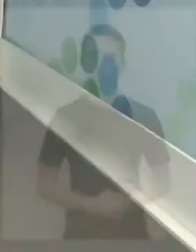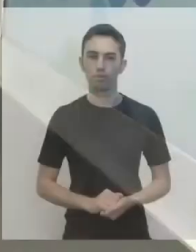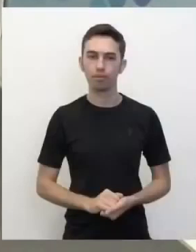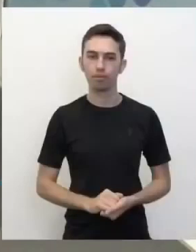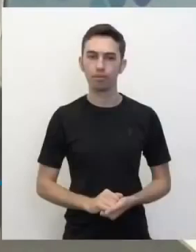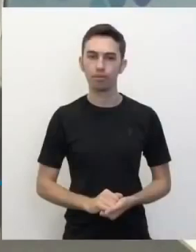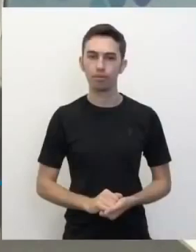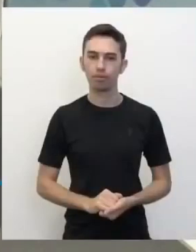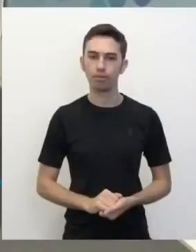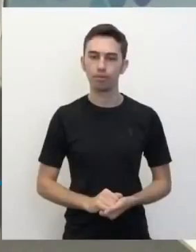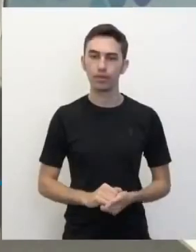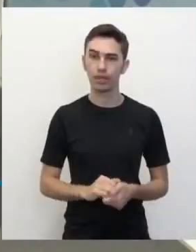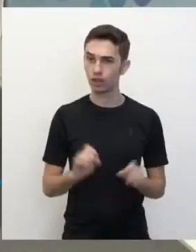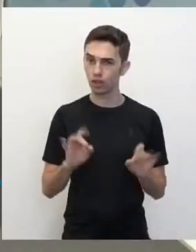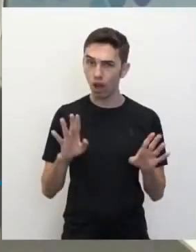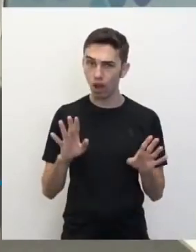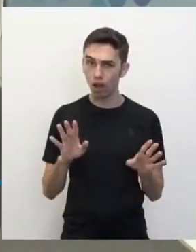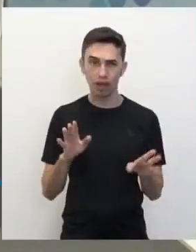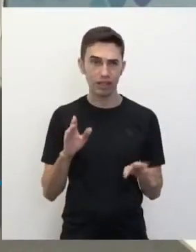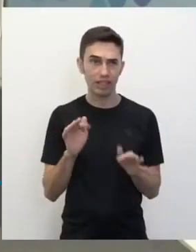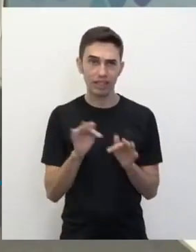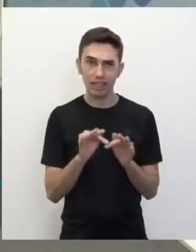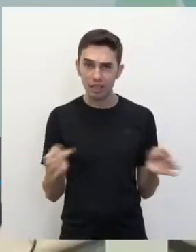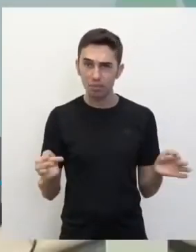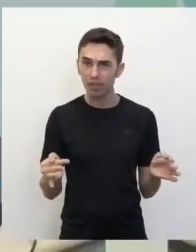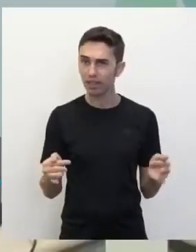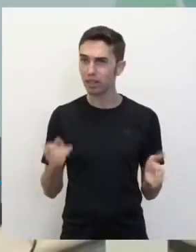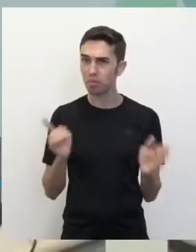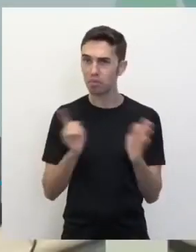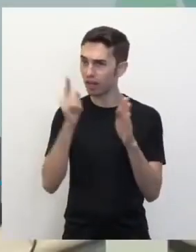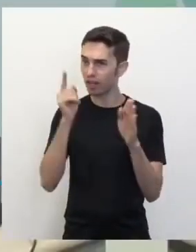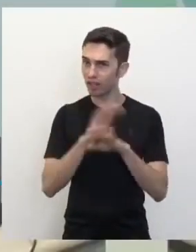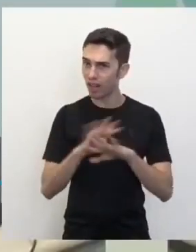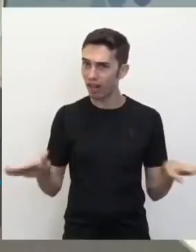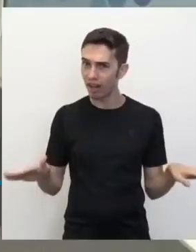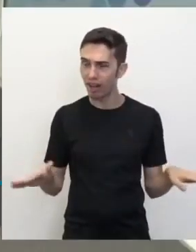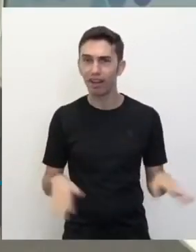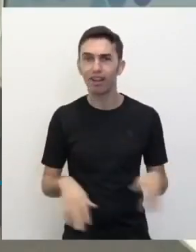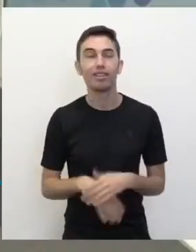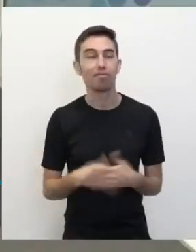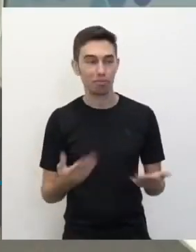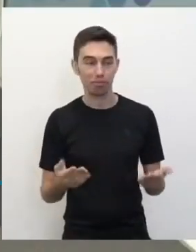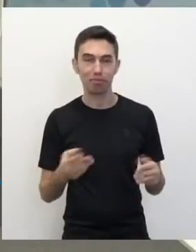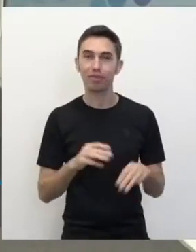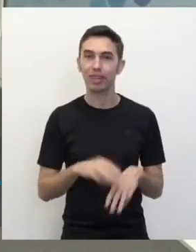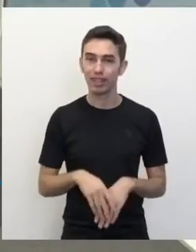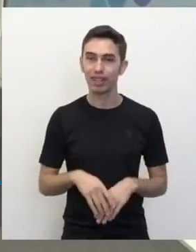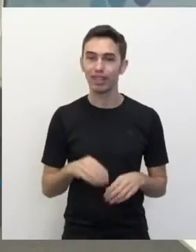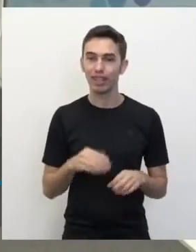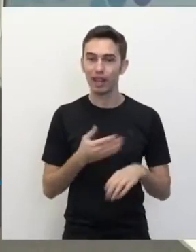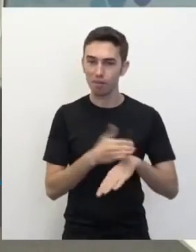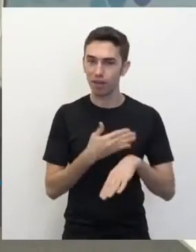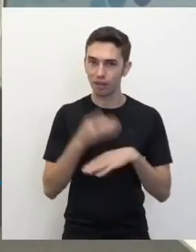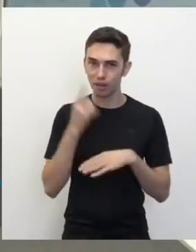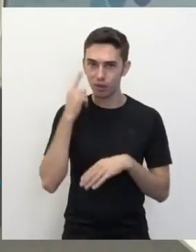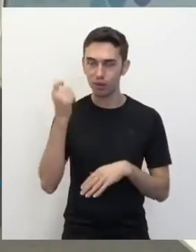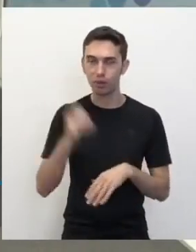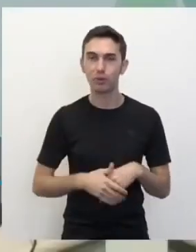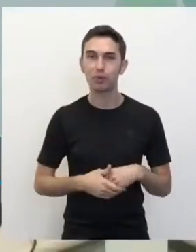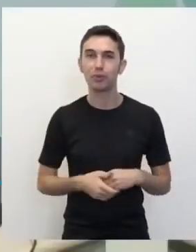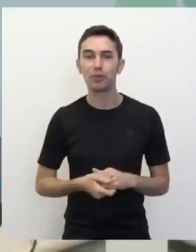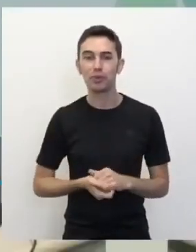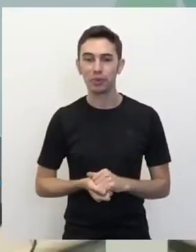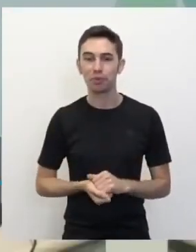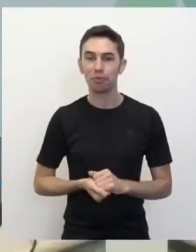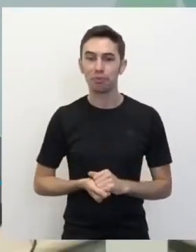Isso? Só isso. Só? Curto ou longo? Sim. Bateu, já era? Ginástica pro ouvido. Academia. Esse aqui